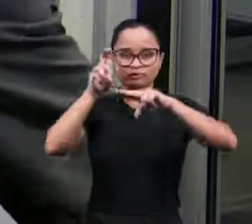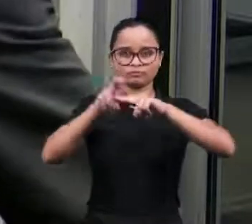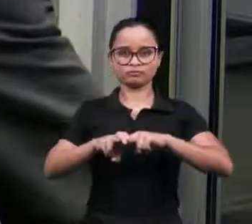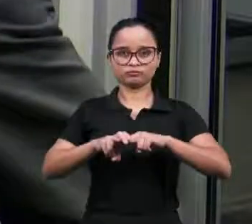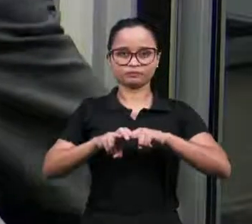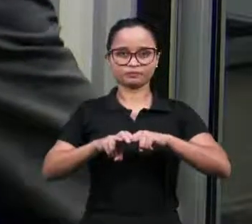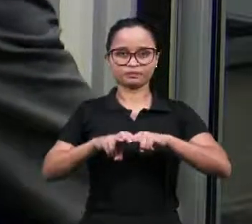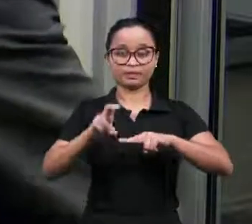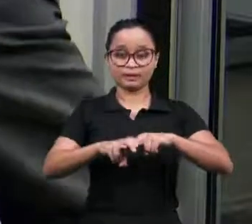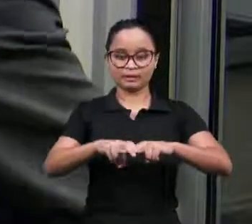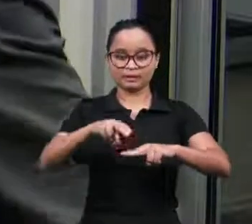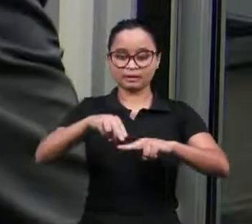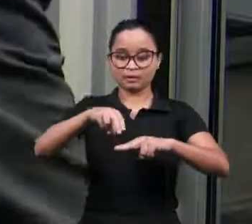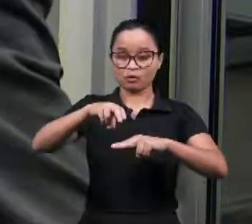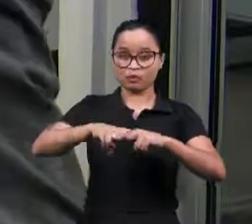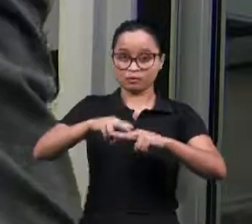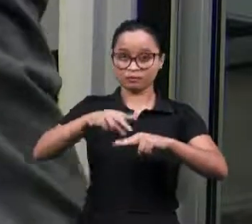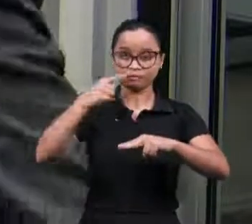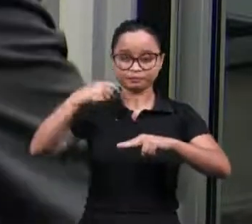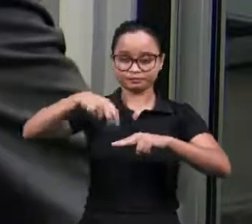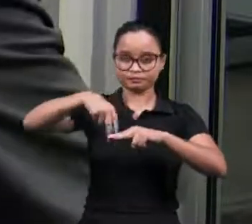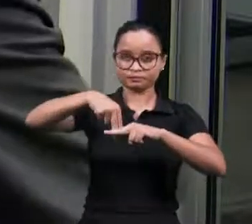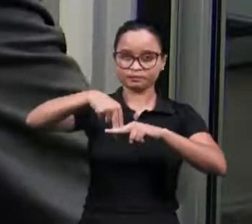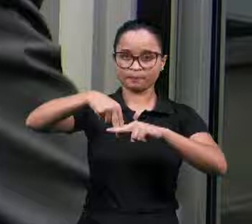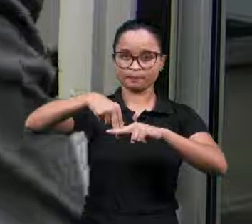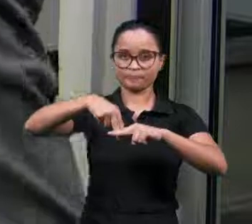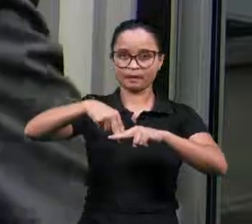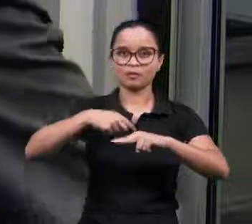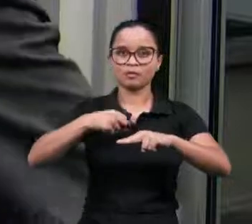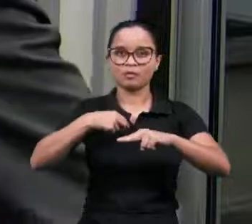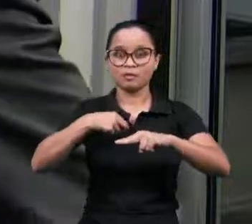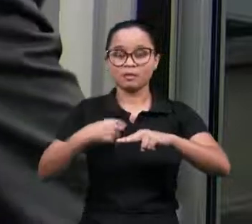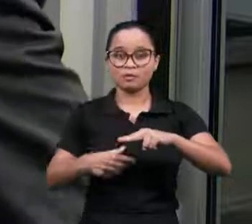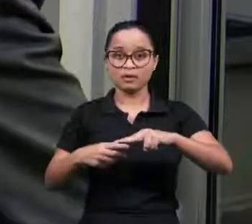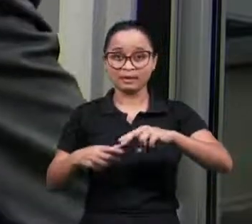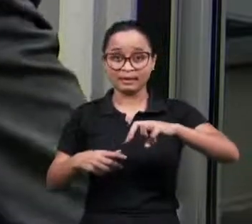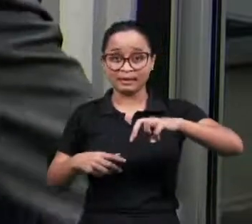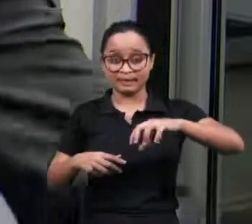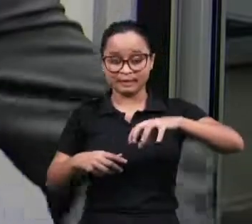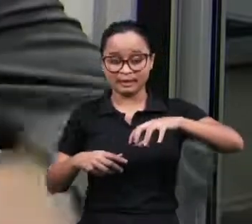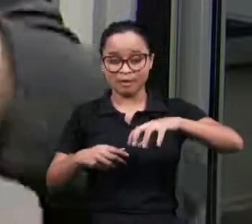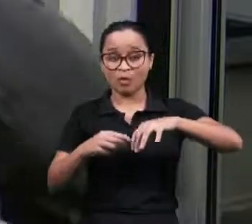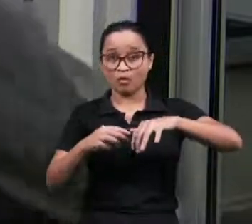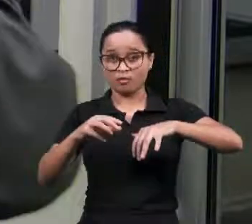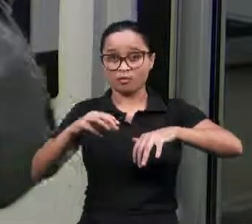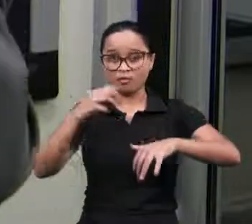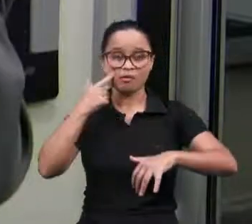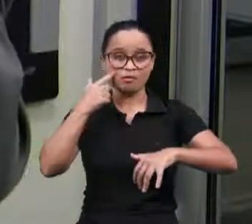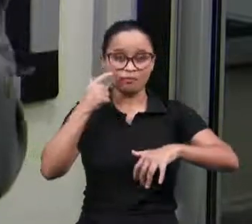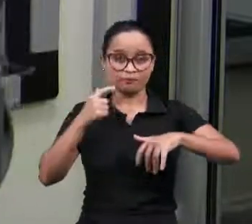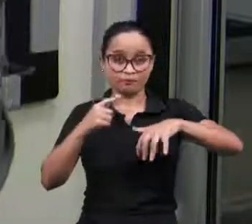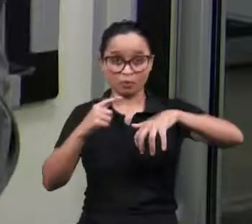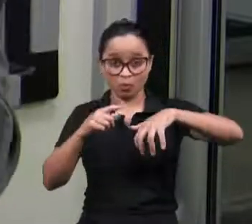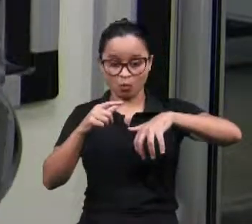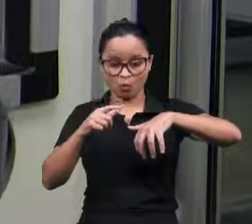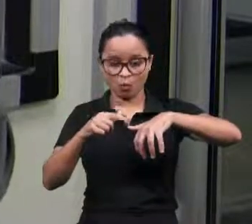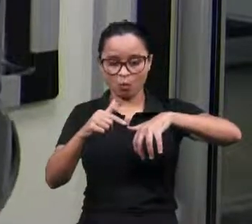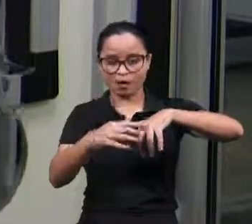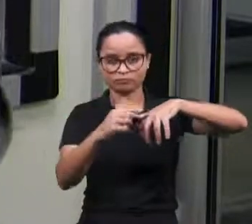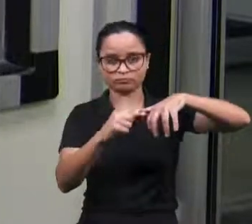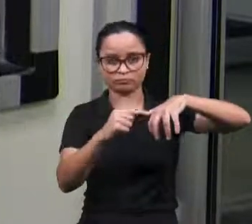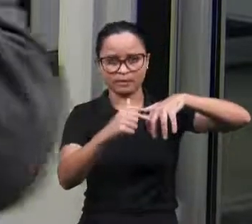assento, onde faz a junção, porque são 4 pés. Dos pés com assento, é o lugar onde afrouxa.